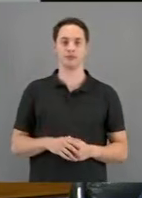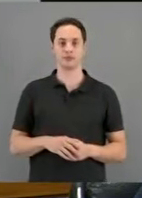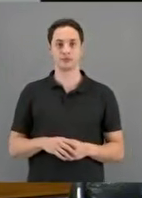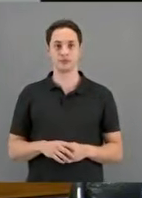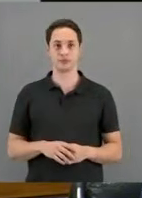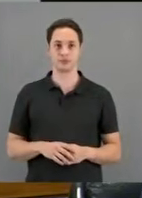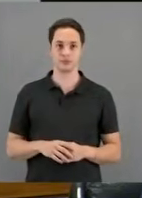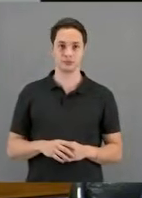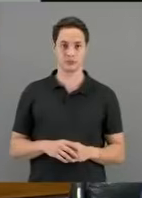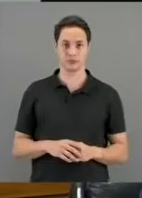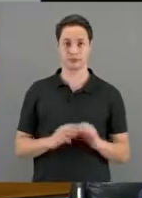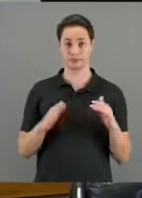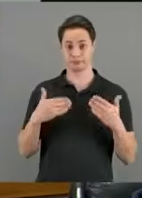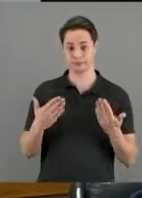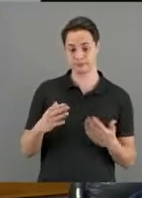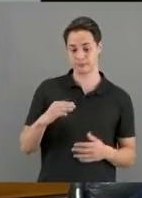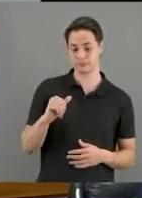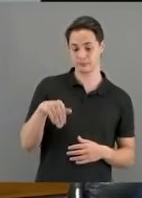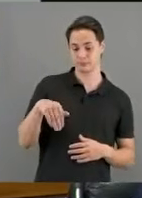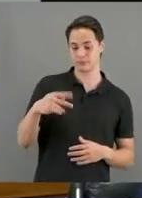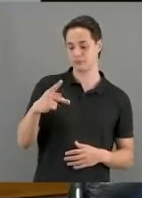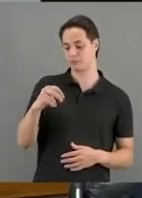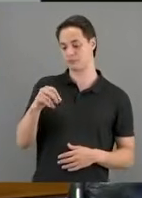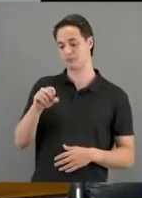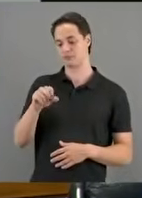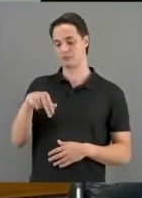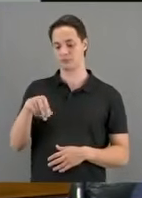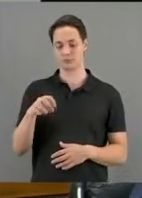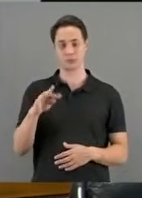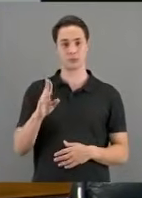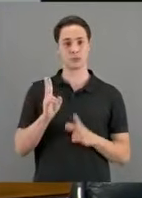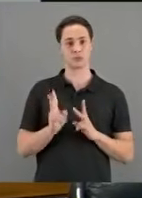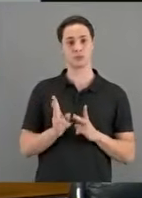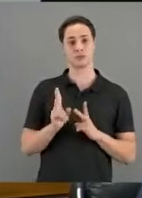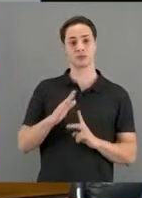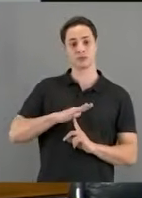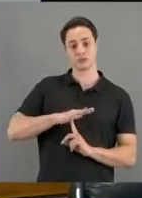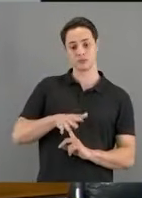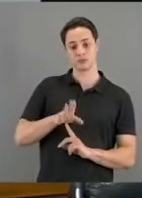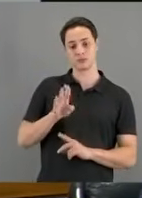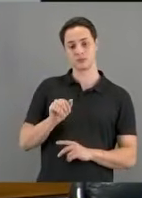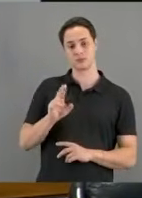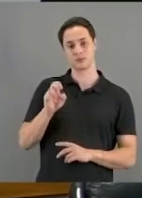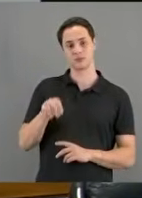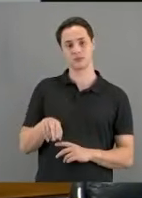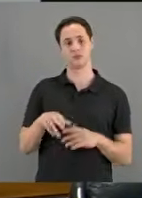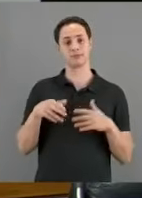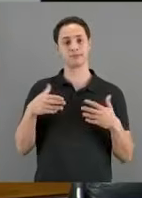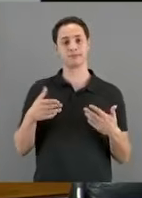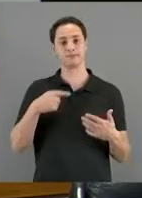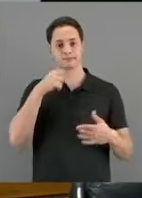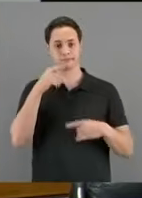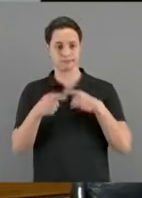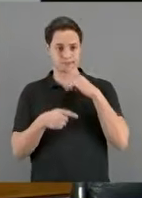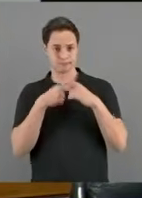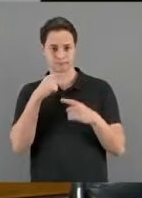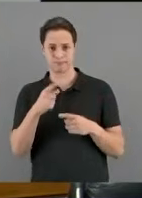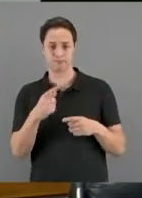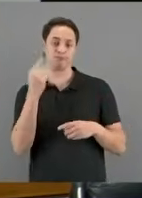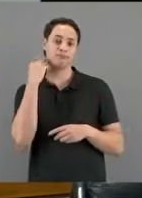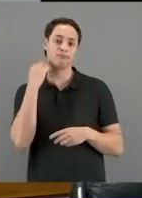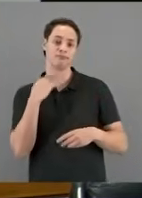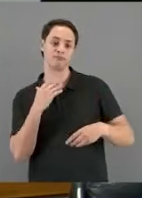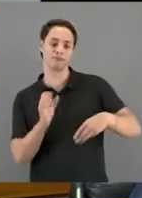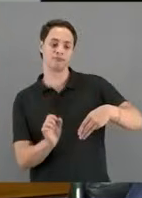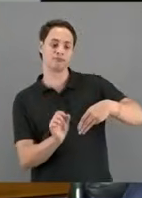Neto continuava no Banco Central. Já começavam a haver um conjunto de dúvidas. O Banco Master começa a adquirir